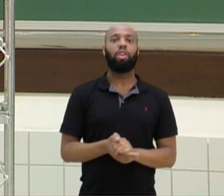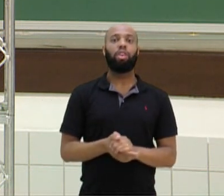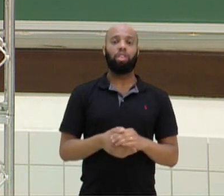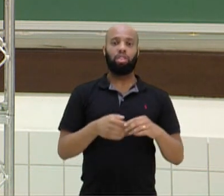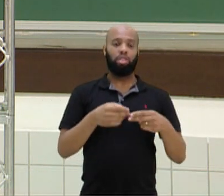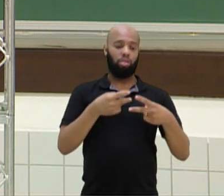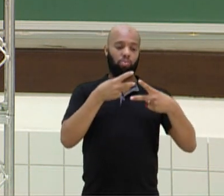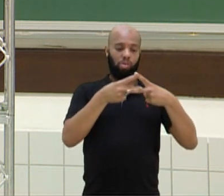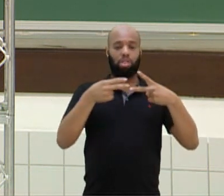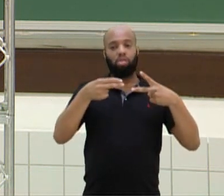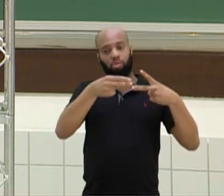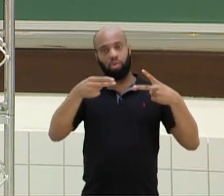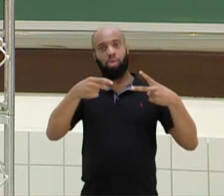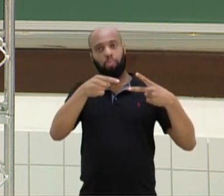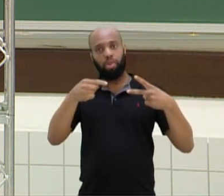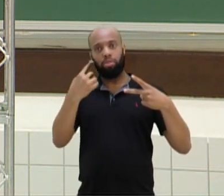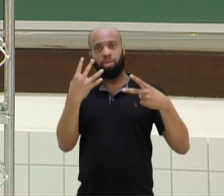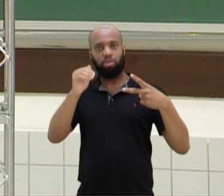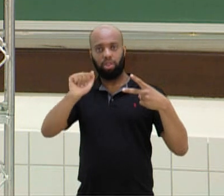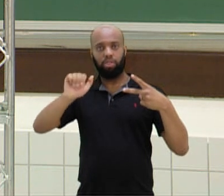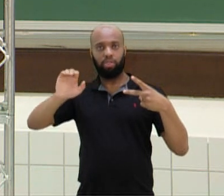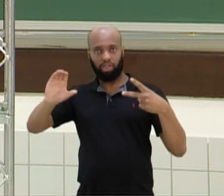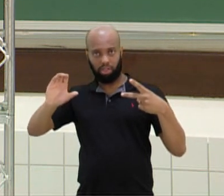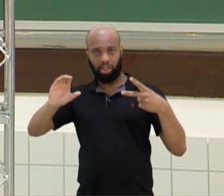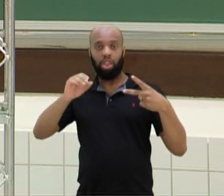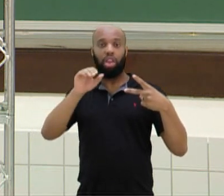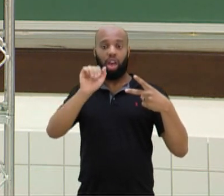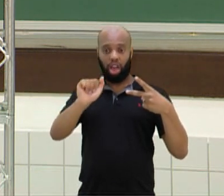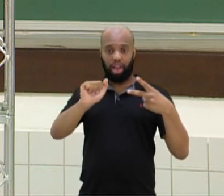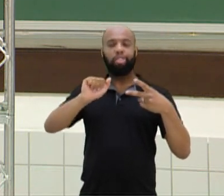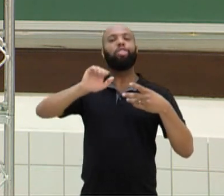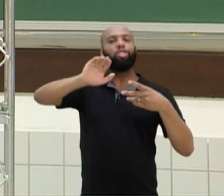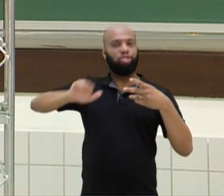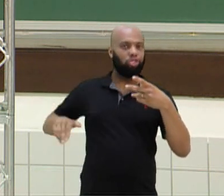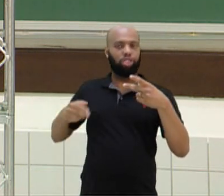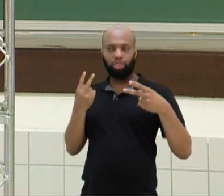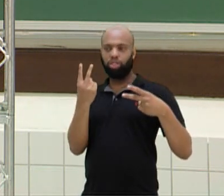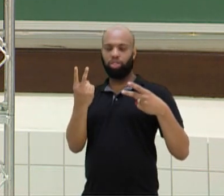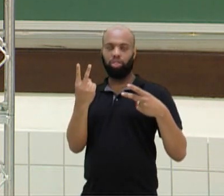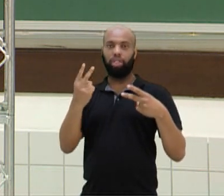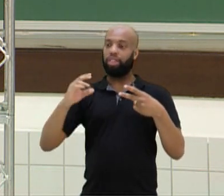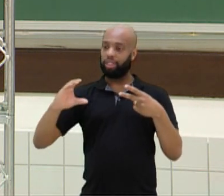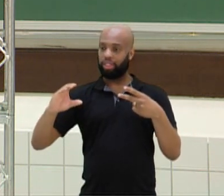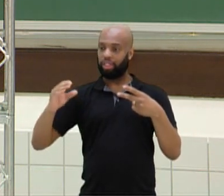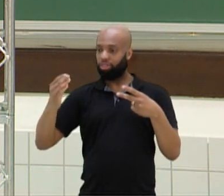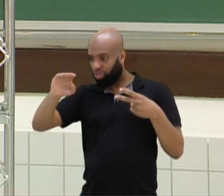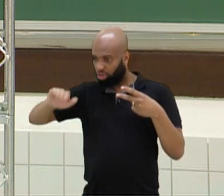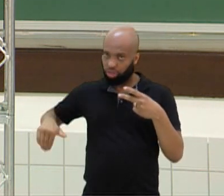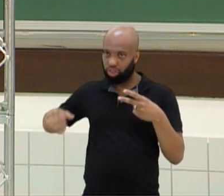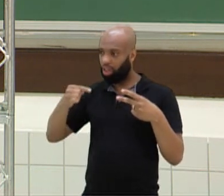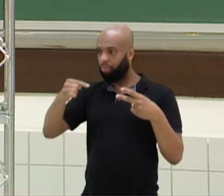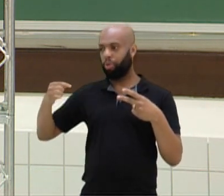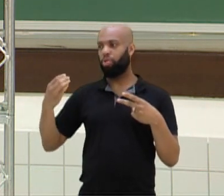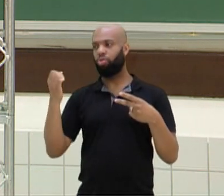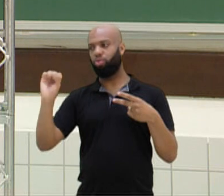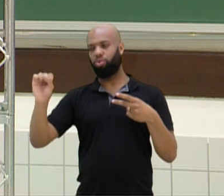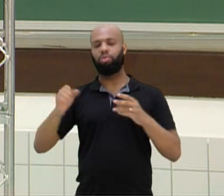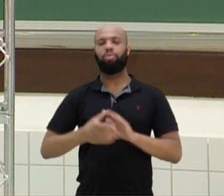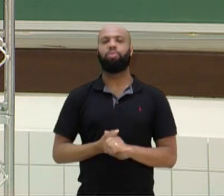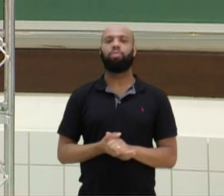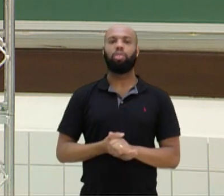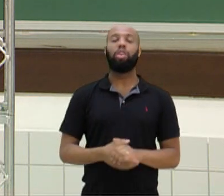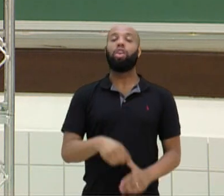Opa, professor, não calculei o delta. O senhor fez por um método aí de equação incompleta, não